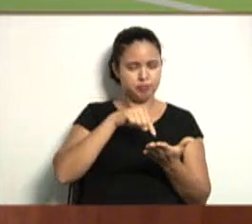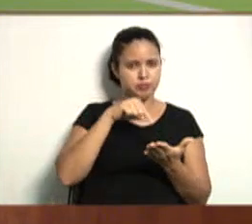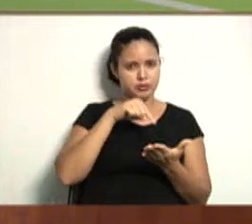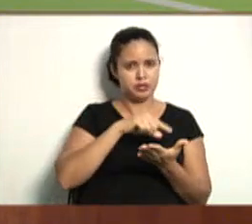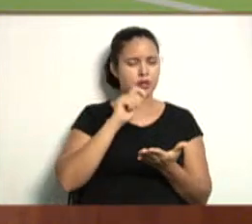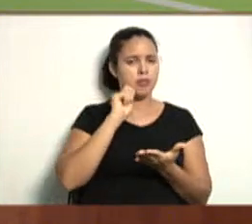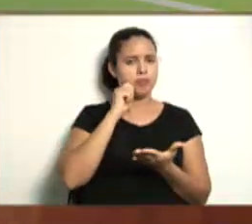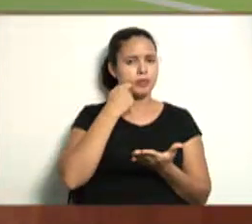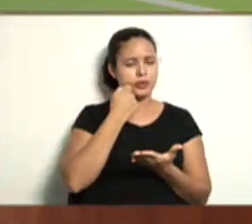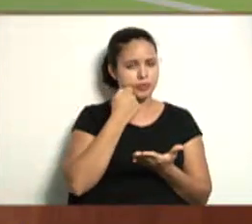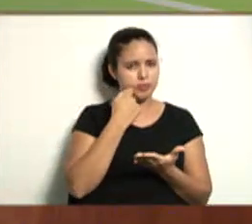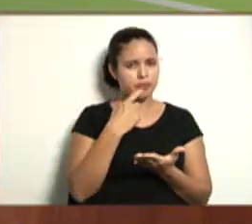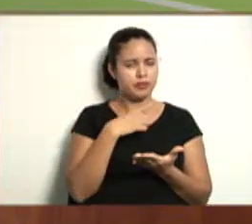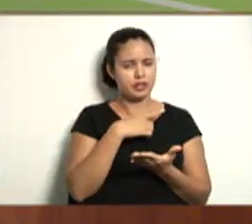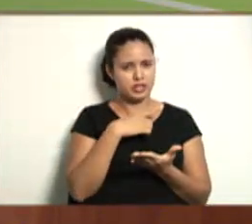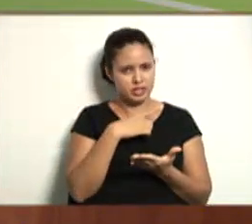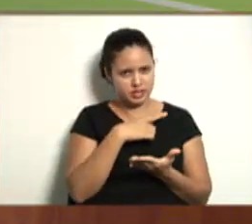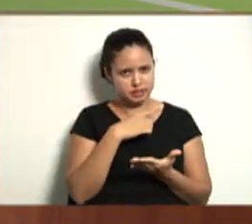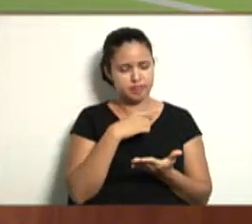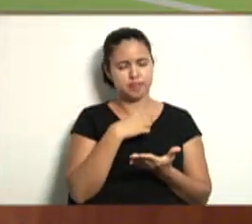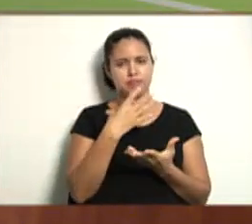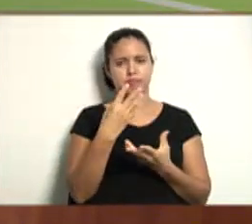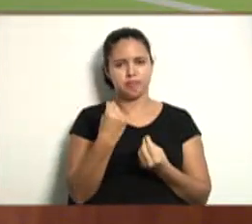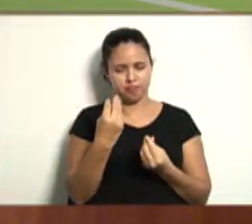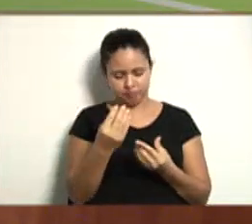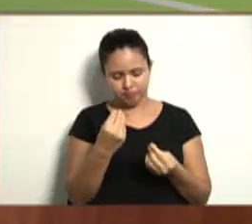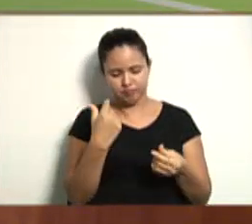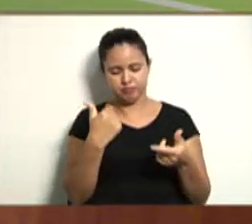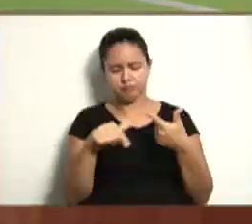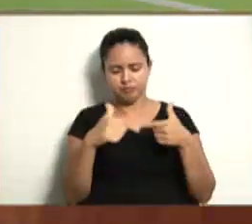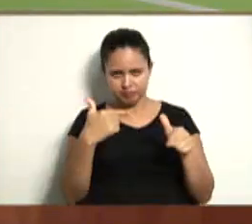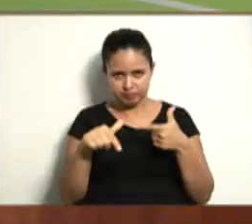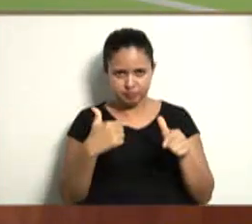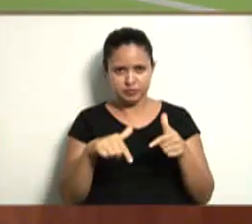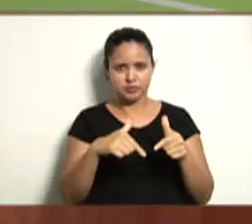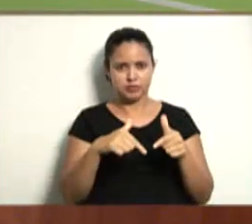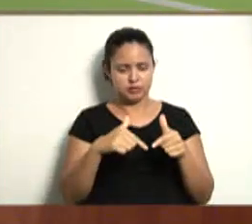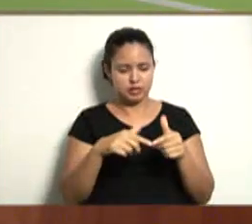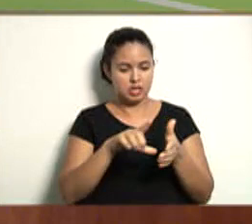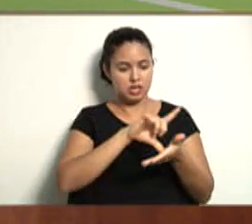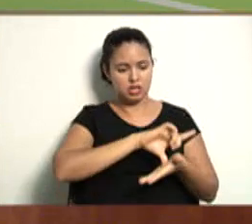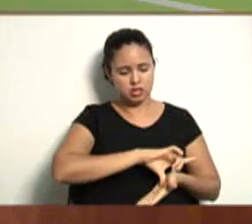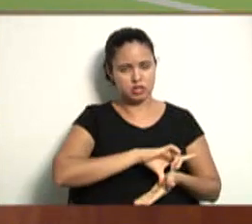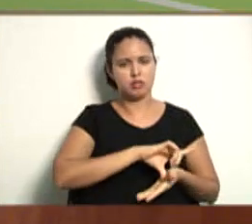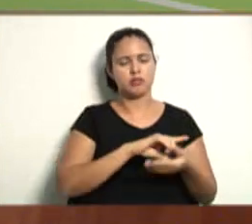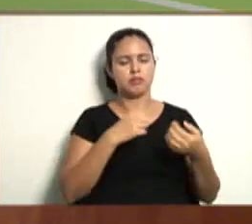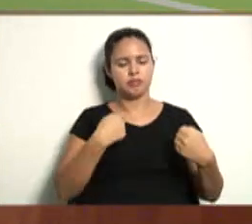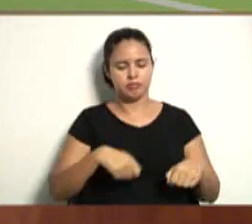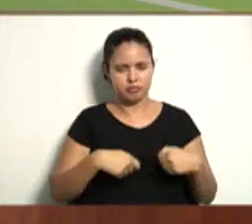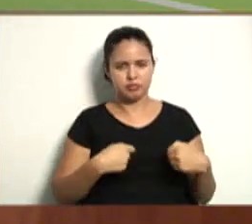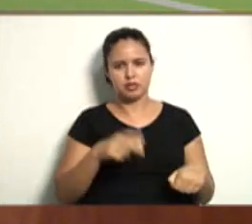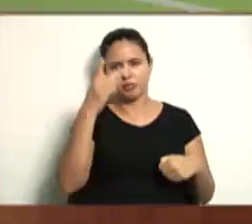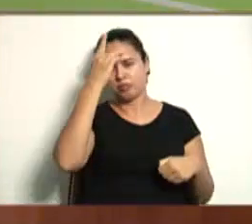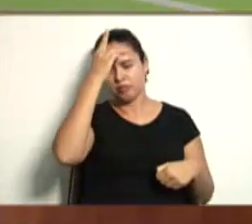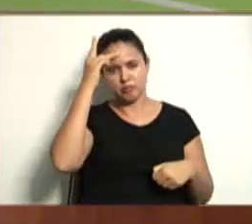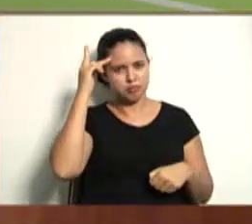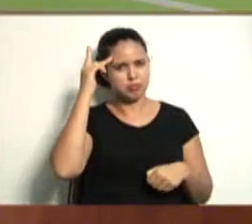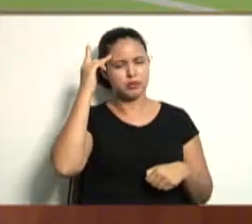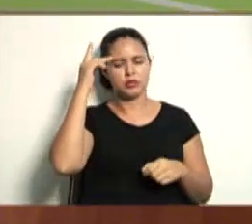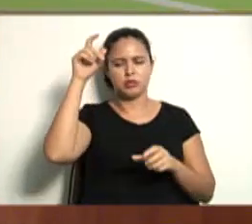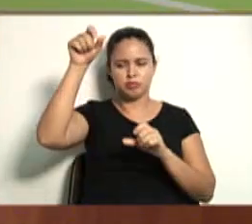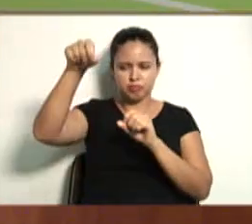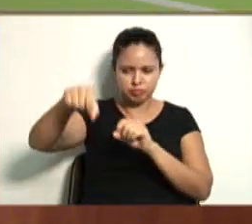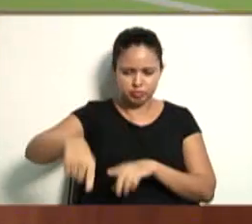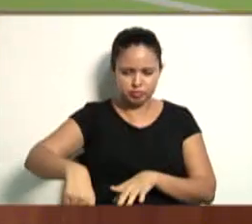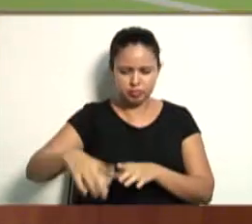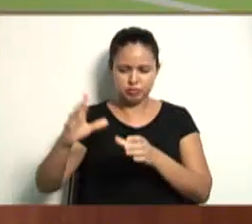Então, no pão há muito trabalho. É necessário que alguém plante o trigo, colha-o,